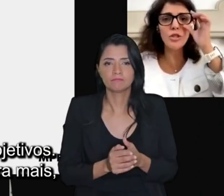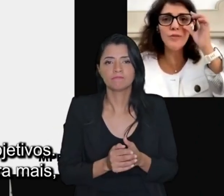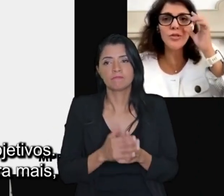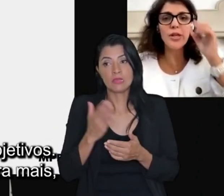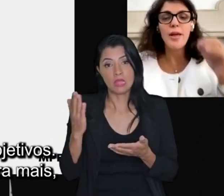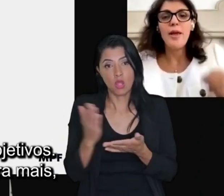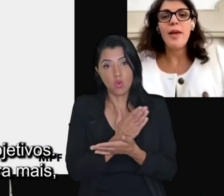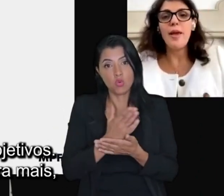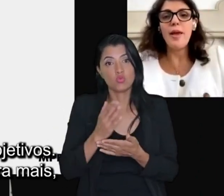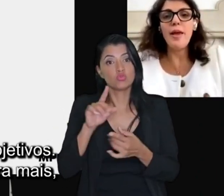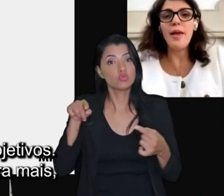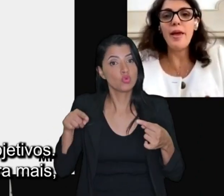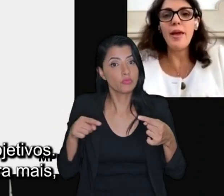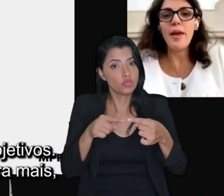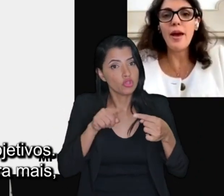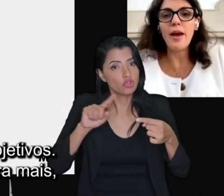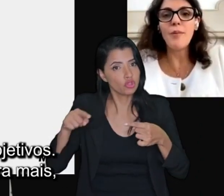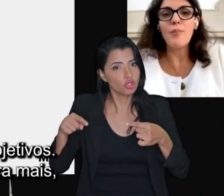alguns objetivos.